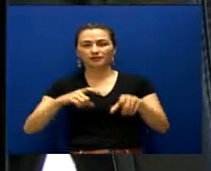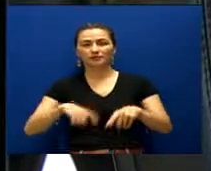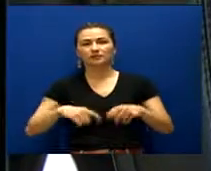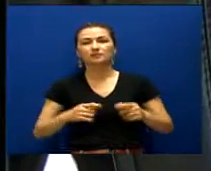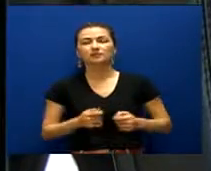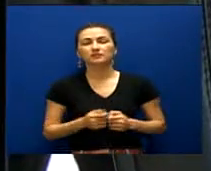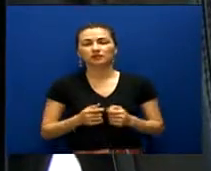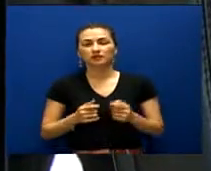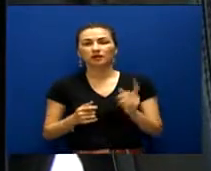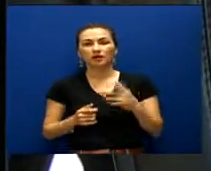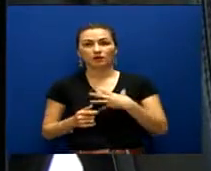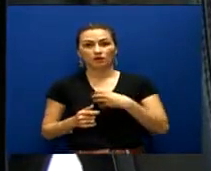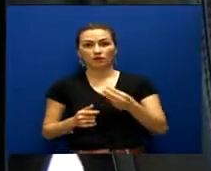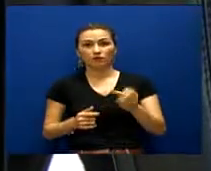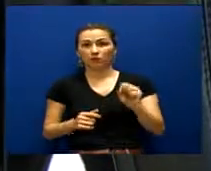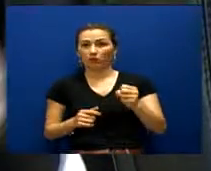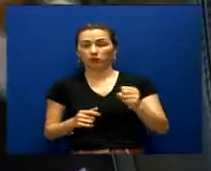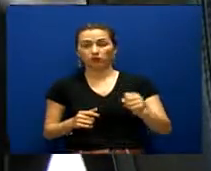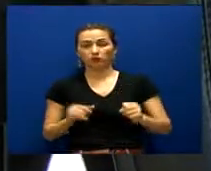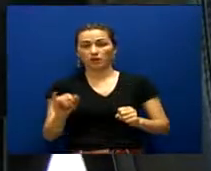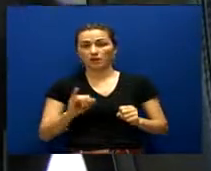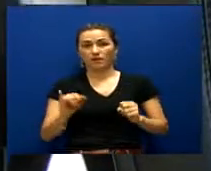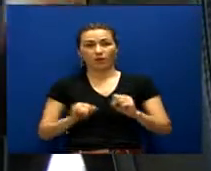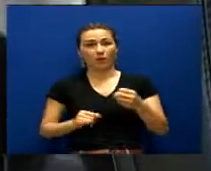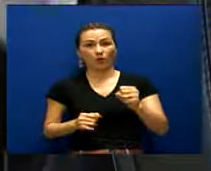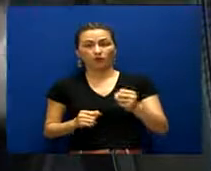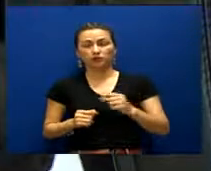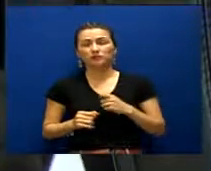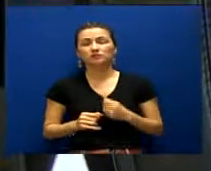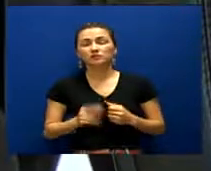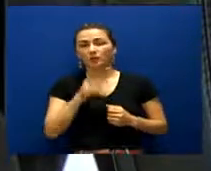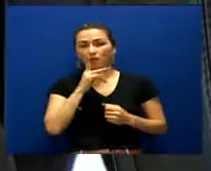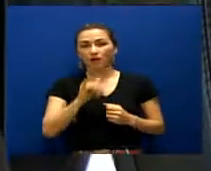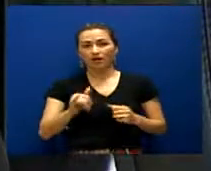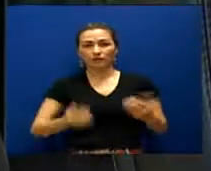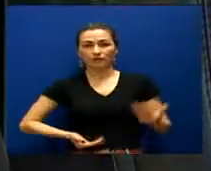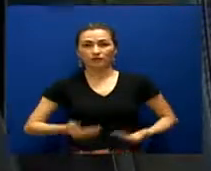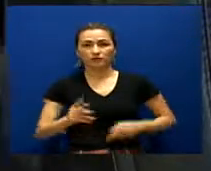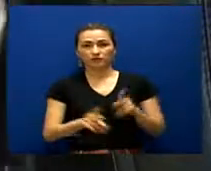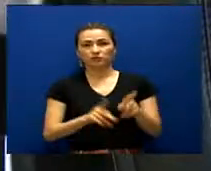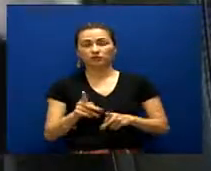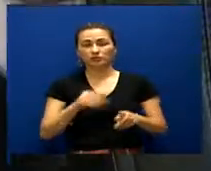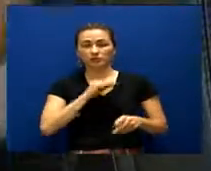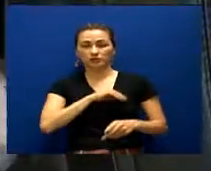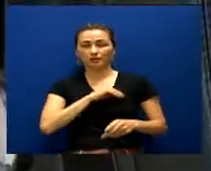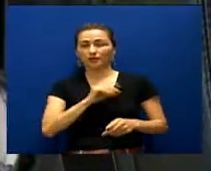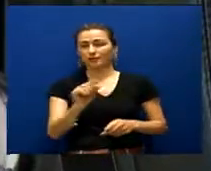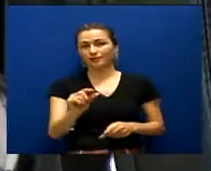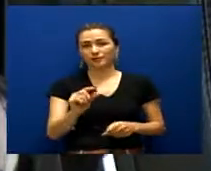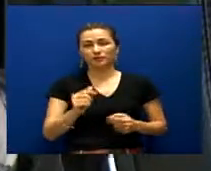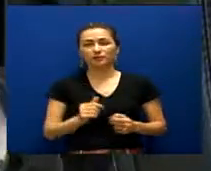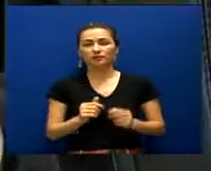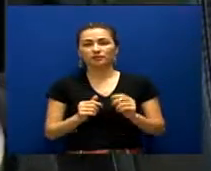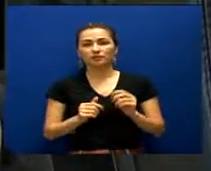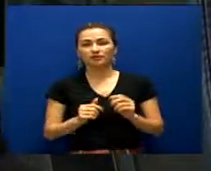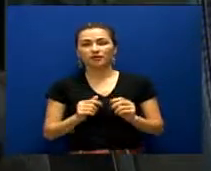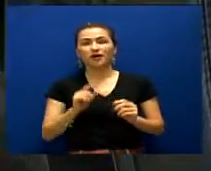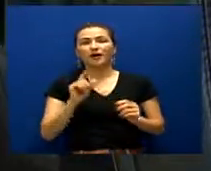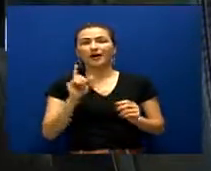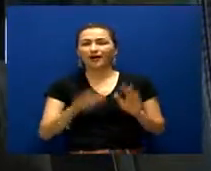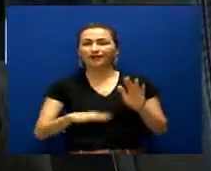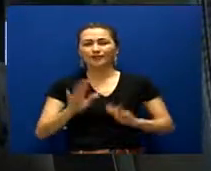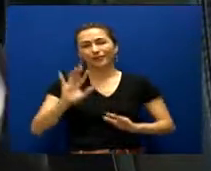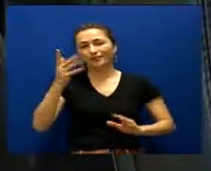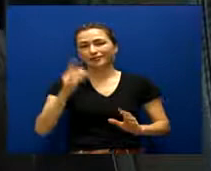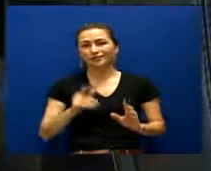nós éramos em 8 filhos. Meu pai, um funcionário público, ganhava muito pouco. E cada dia um ficava doente. E toda vez que alguém